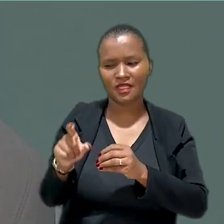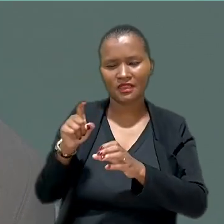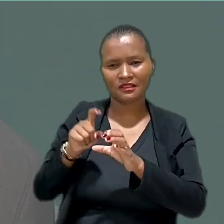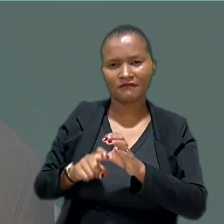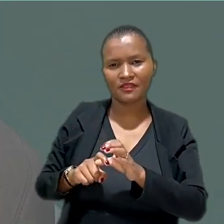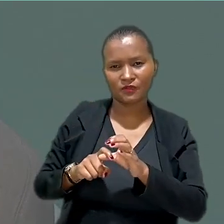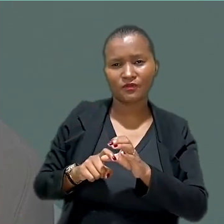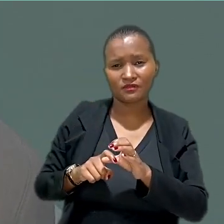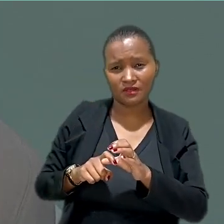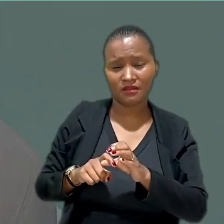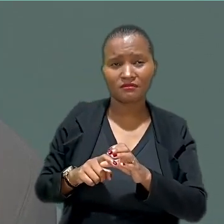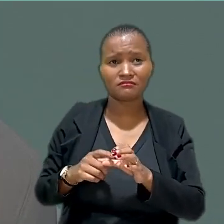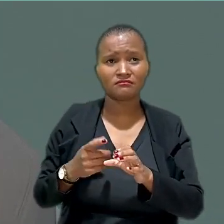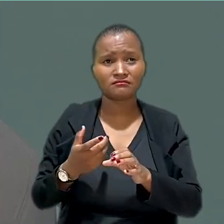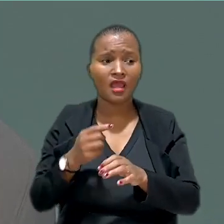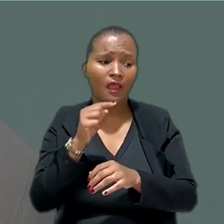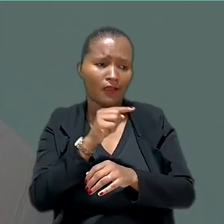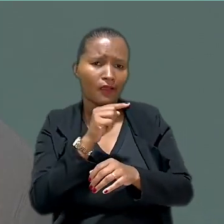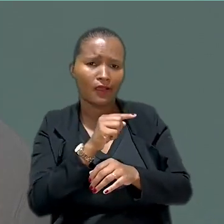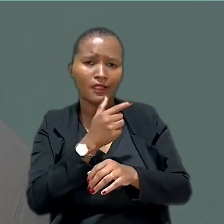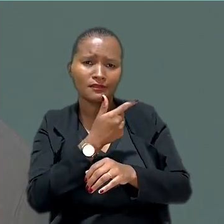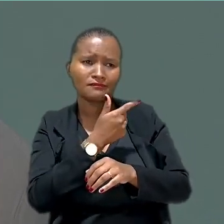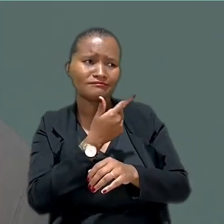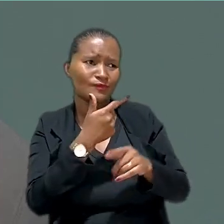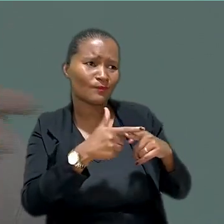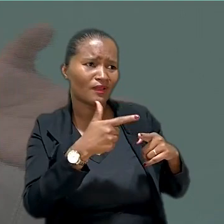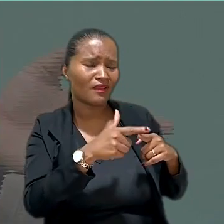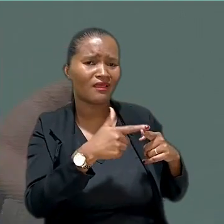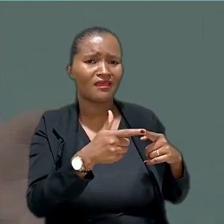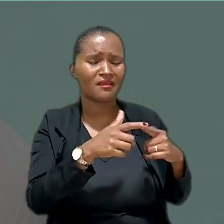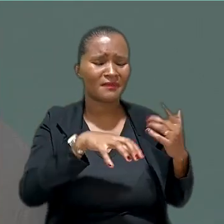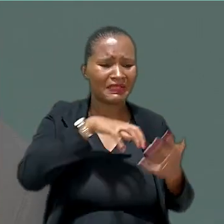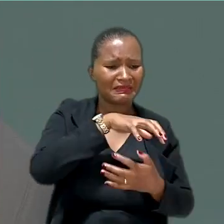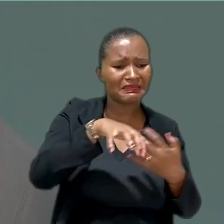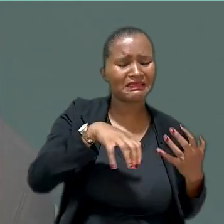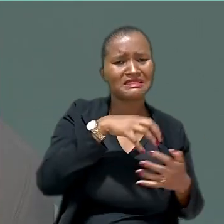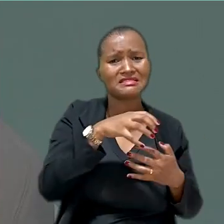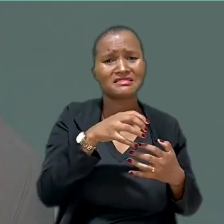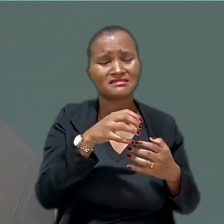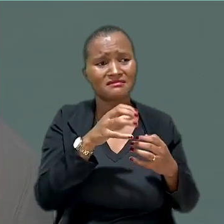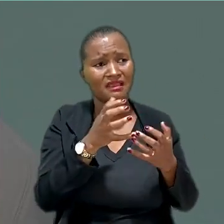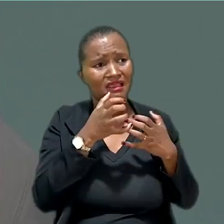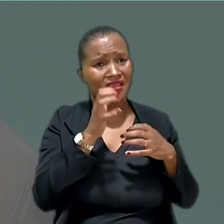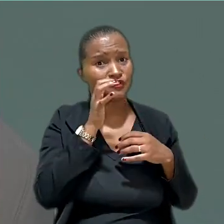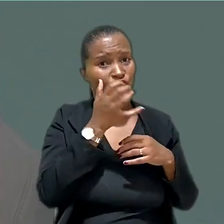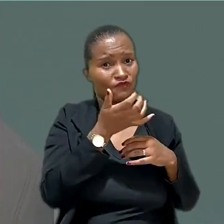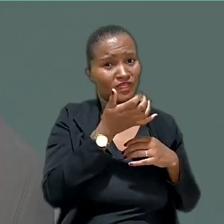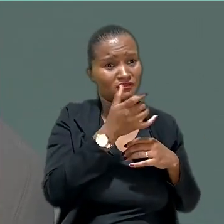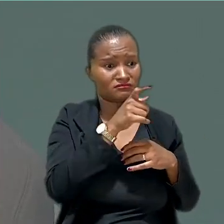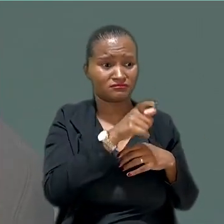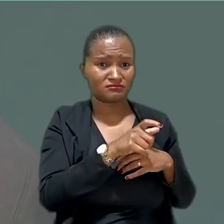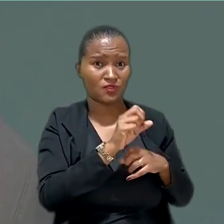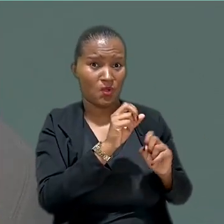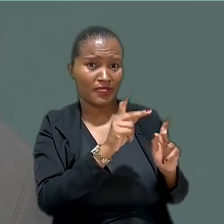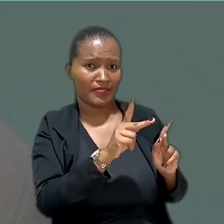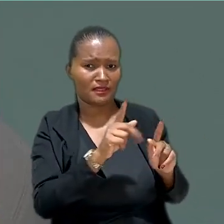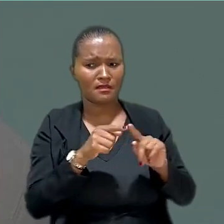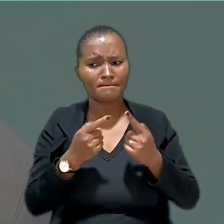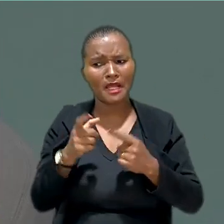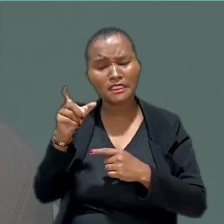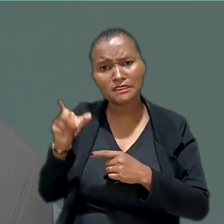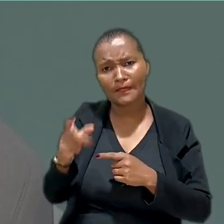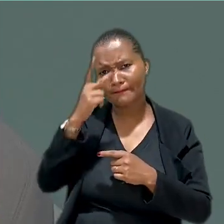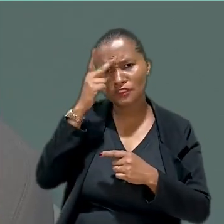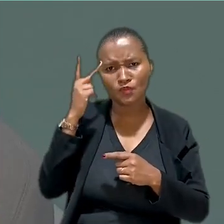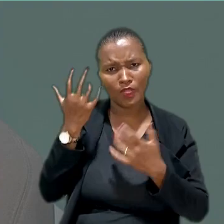que eventualmente teve um insucesso no seu negócio, uma crise econômica no seu setor e quer resolver. Agora, para o devedor que insiste